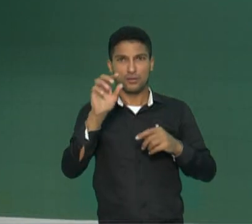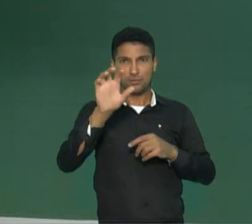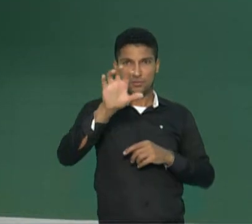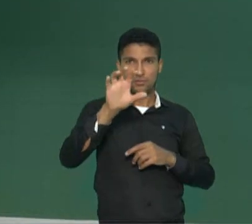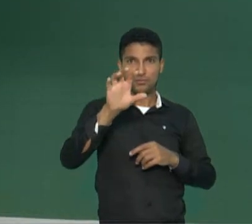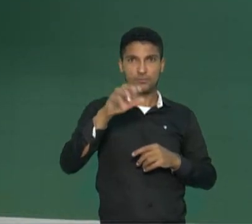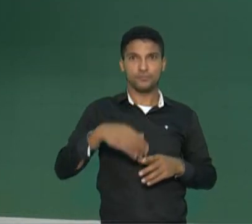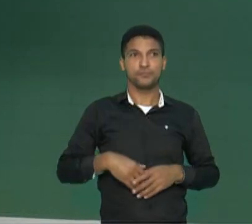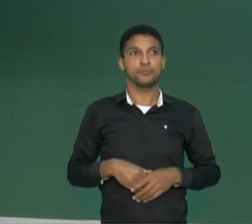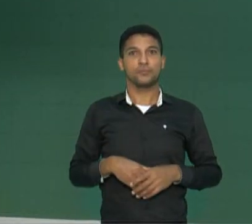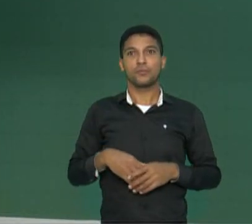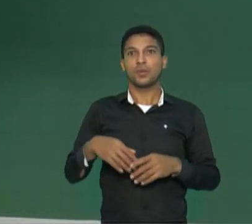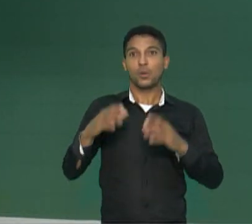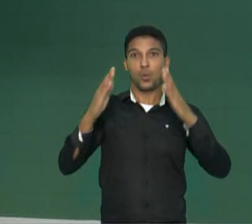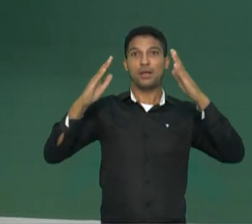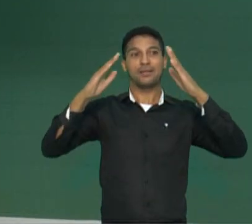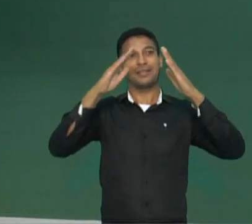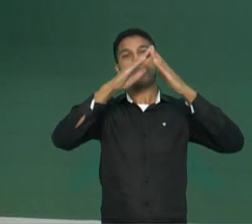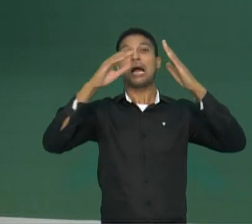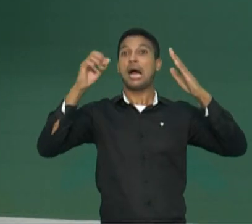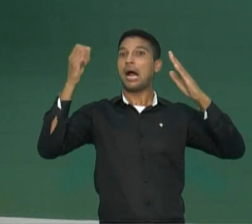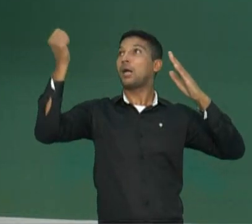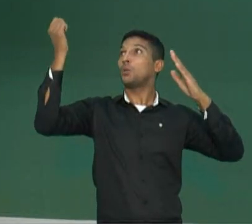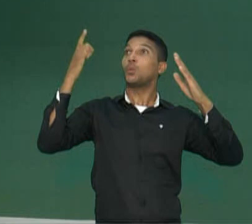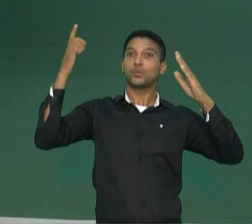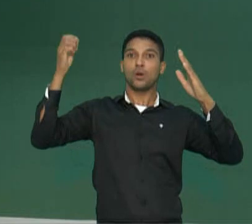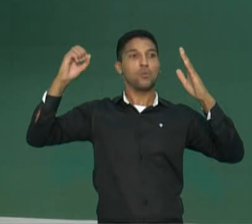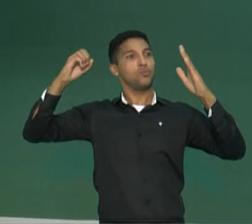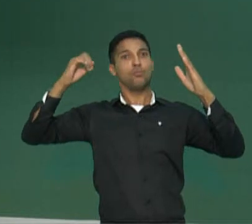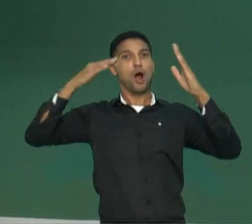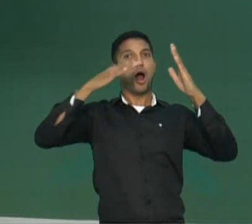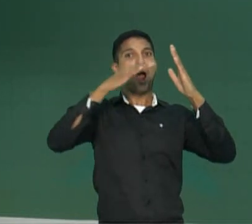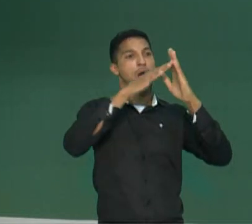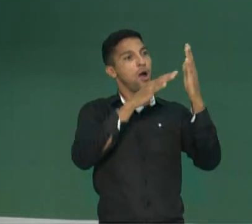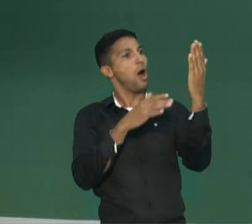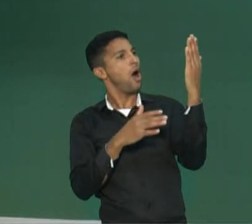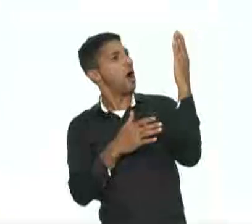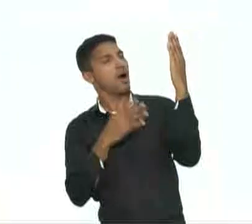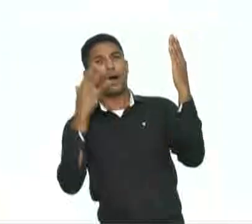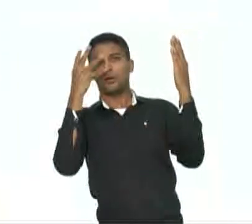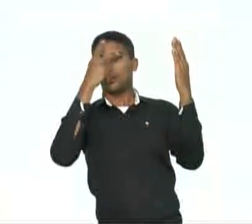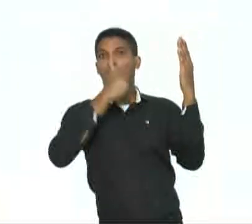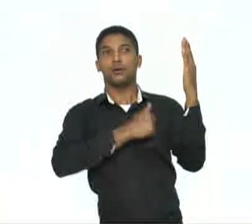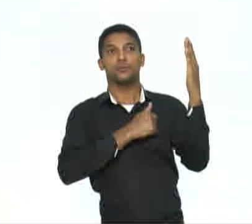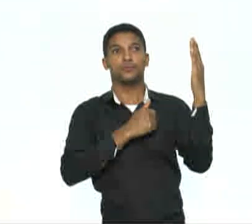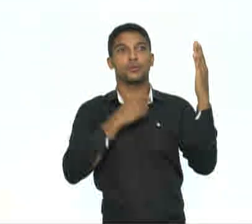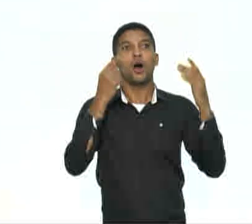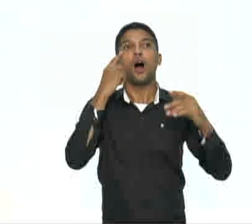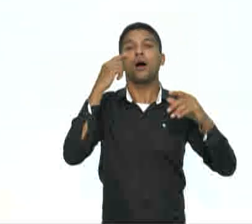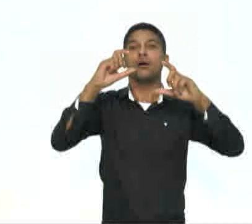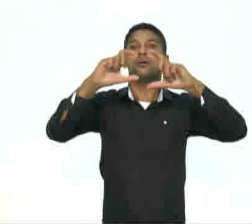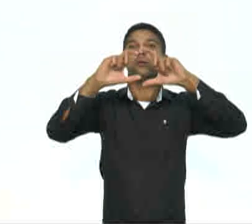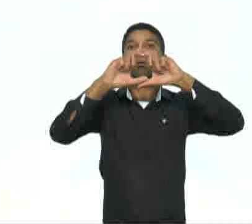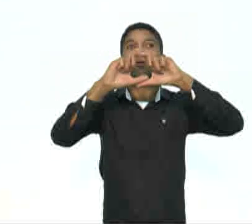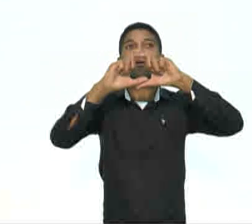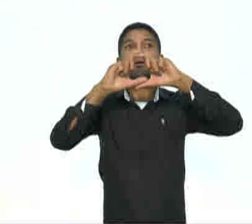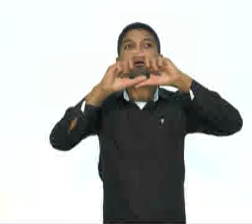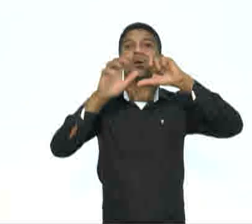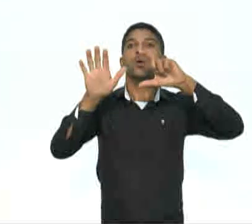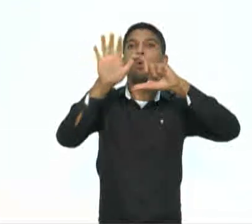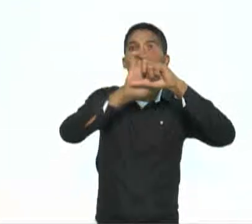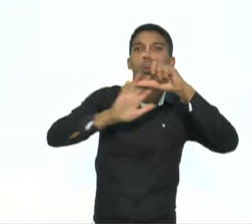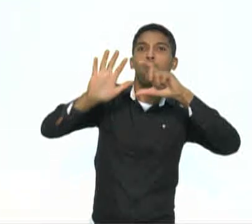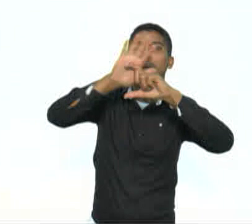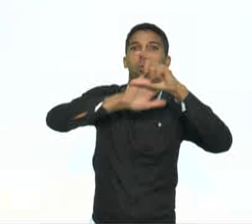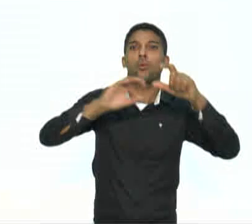transparecia ali, gente, ficava uma coisa maravilhosa. Fica, né? E a rosácea, como é que funciona, já com a iluminação aí para você ver também da